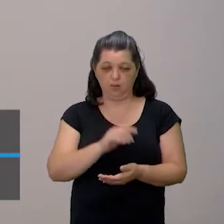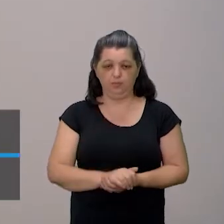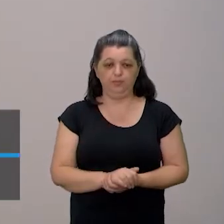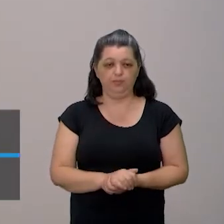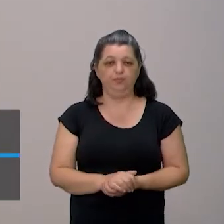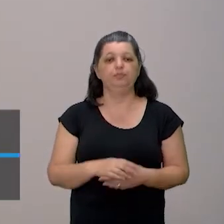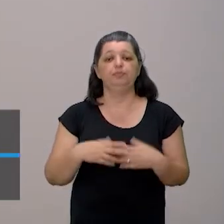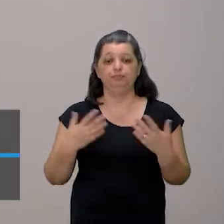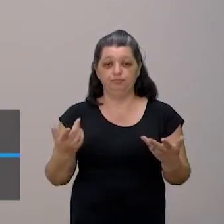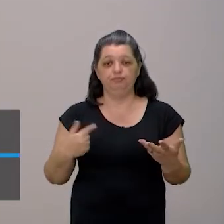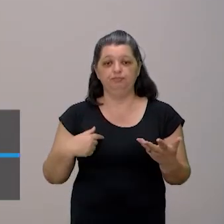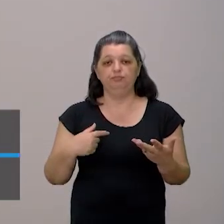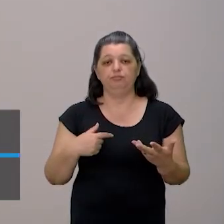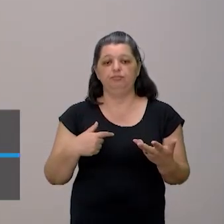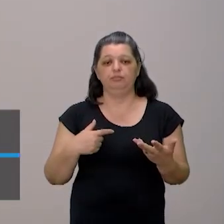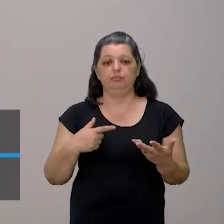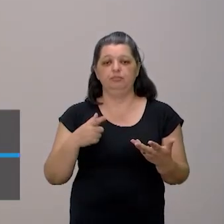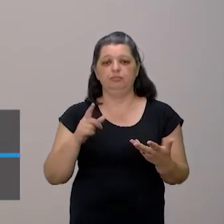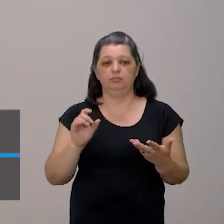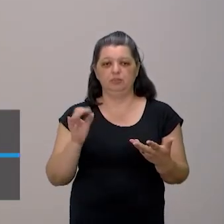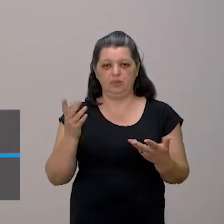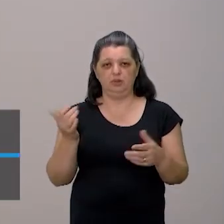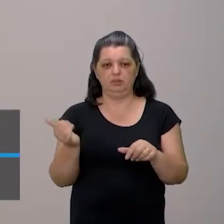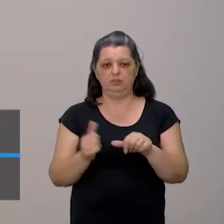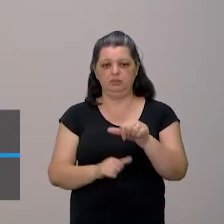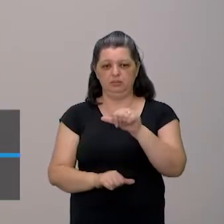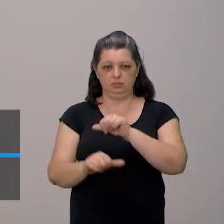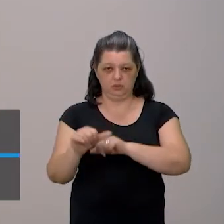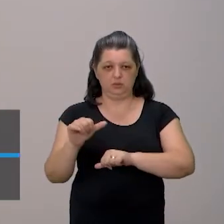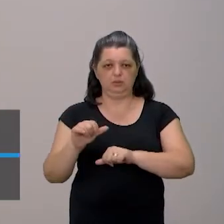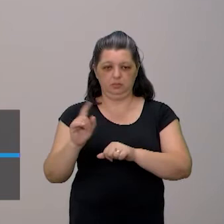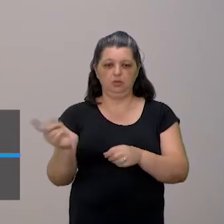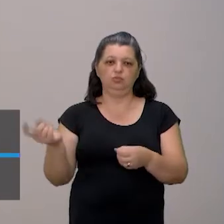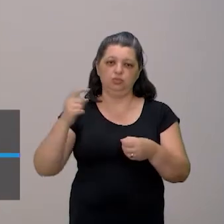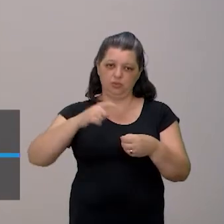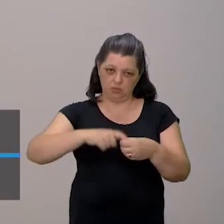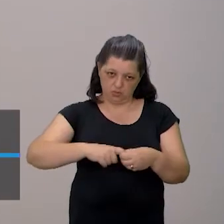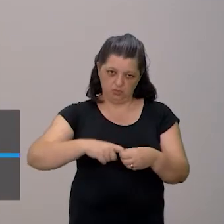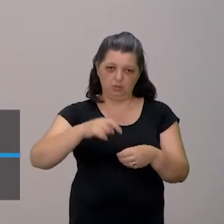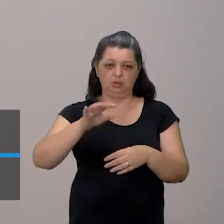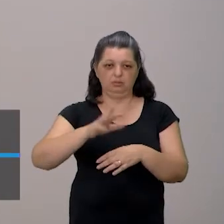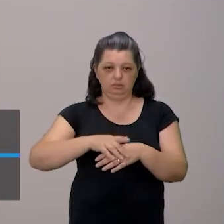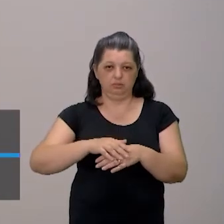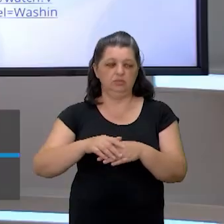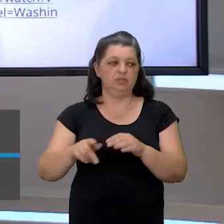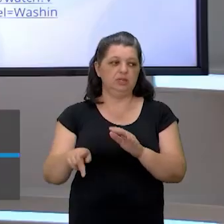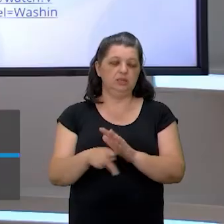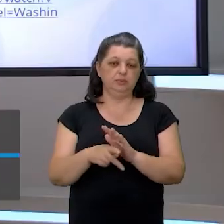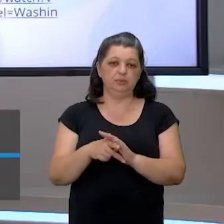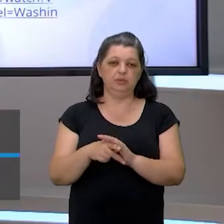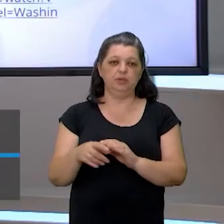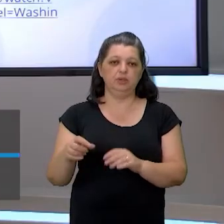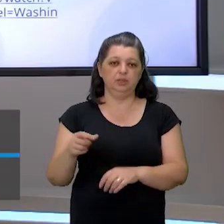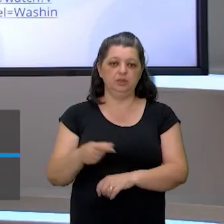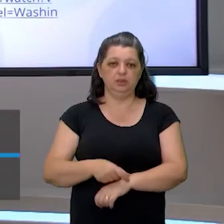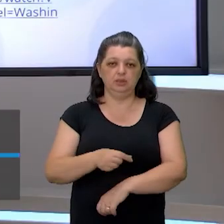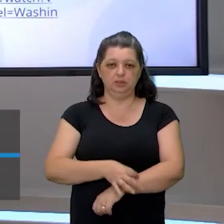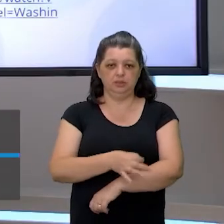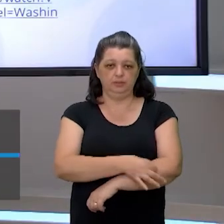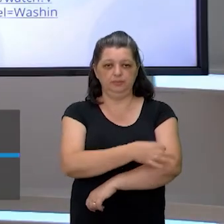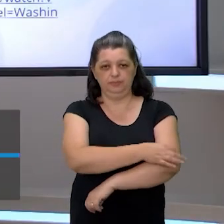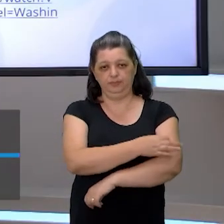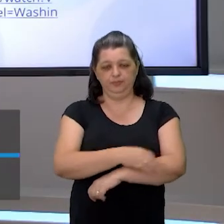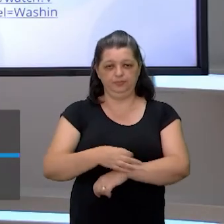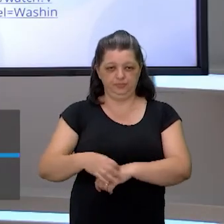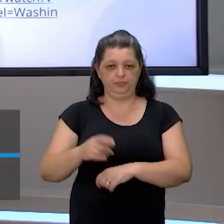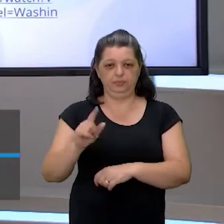são praticamente, então, estão, né, praticamente erradicadas, que podem retornar igual sarampo, né? Exato, e são doenças aí que a gente